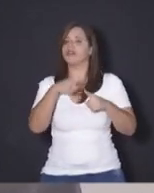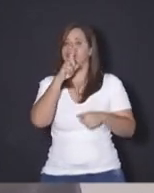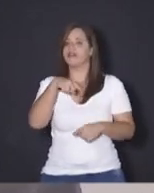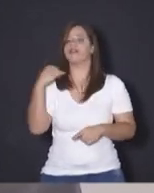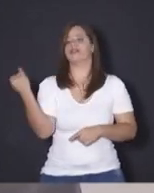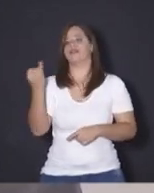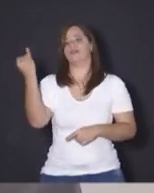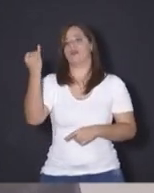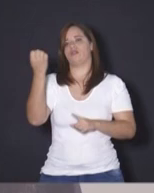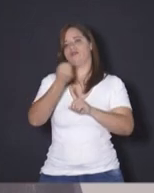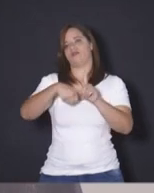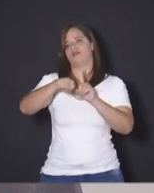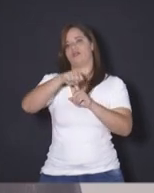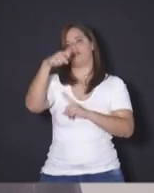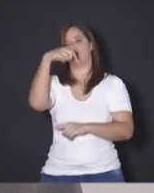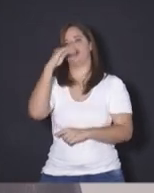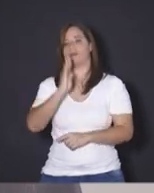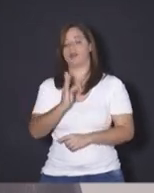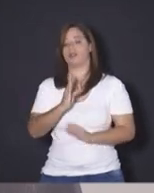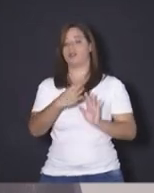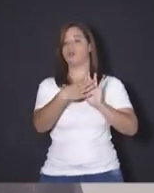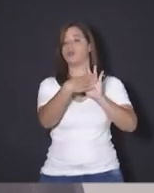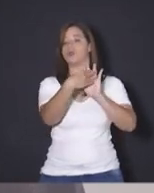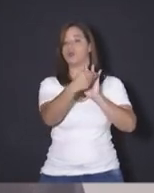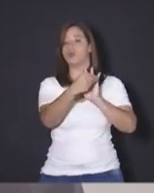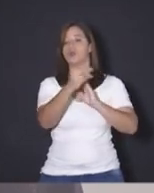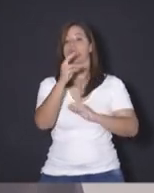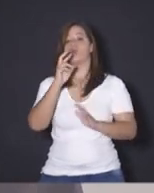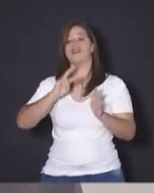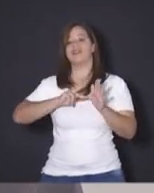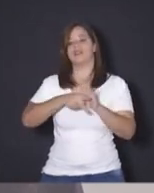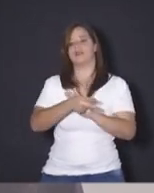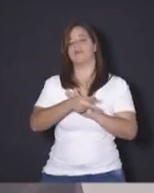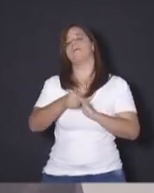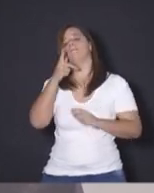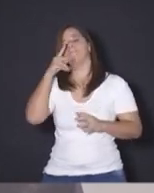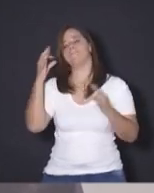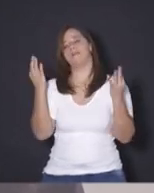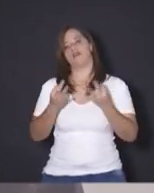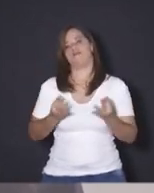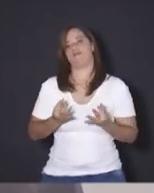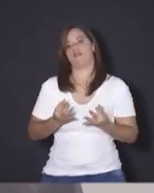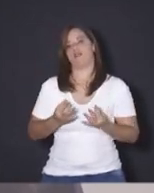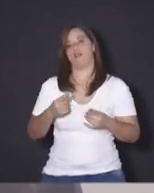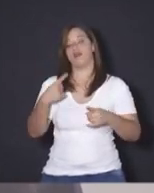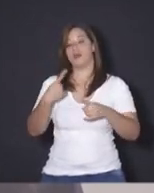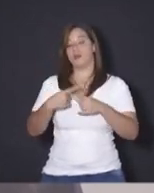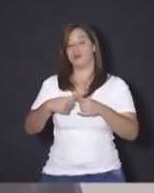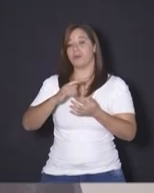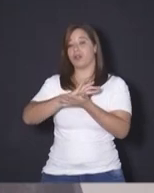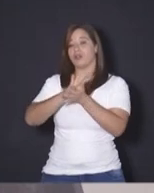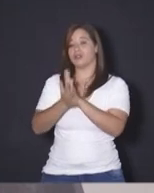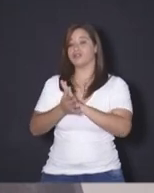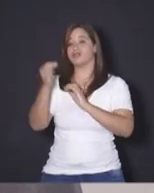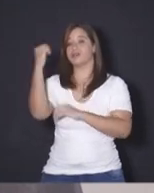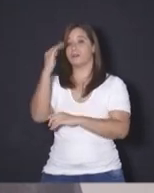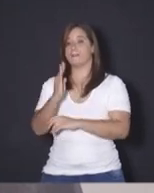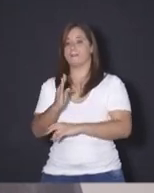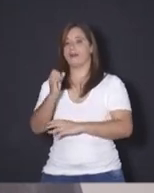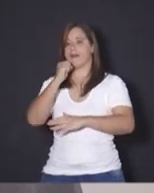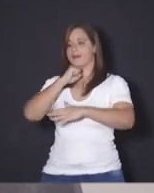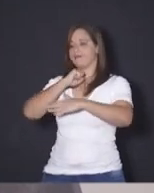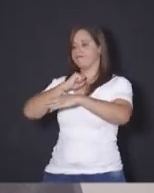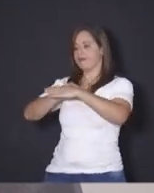brasileira esse modelo que eu chamei de crime perfeito o racismo à brasileira marta duas vezes